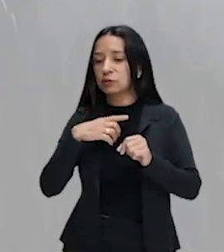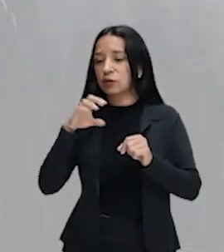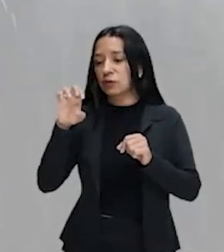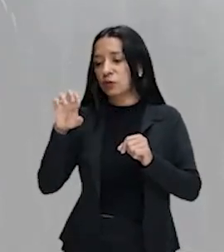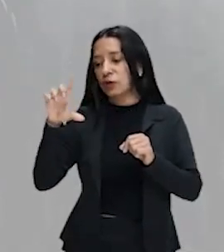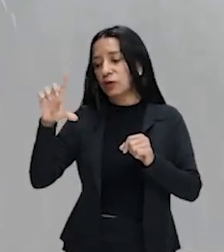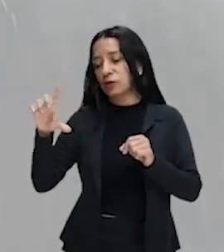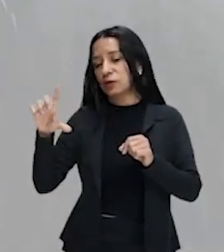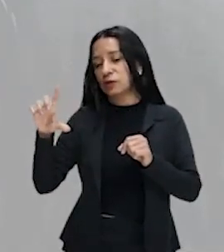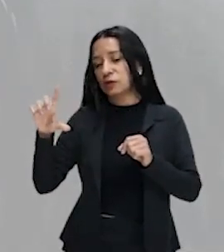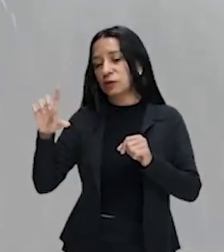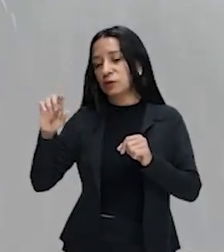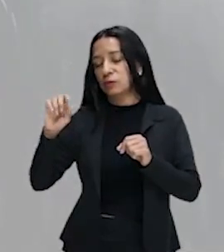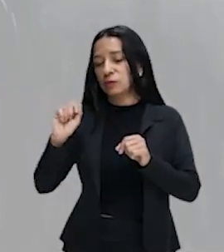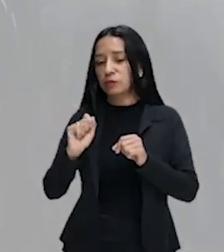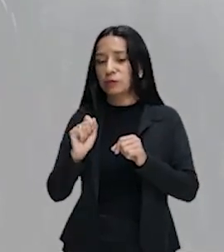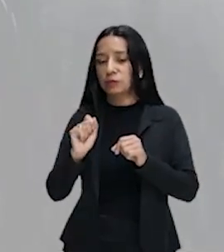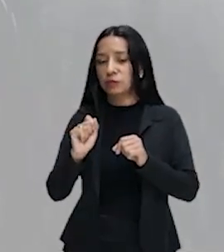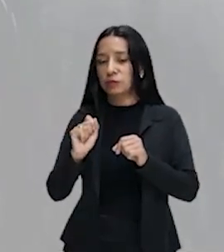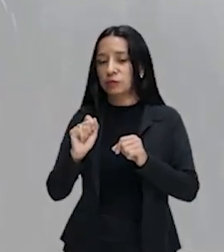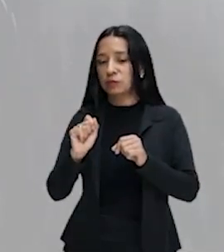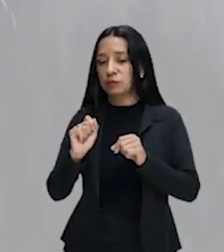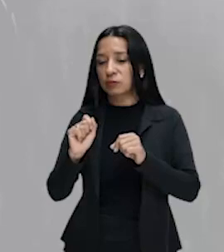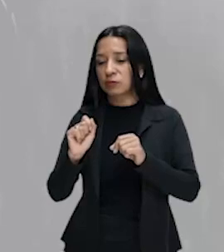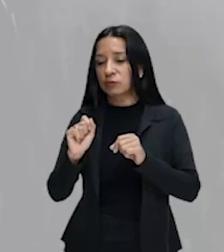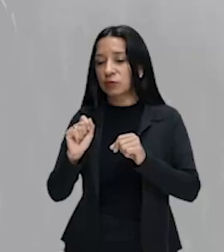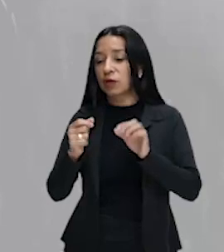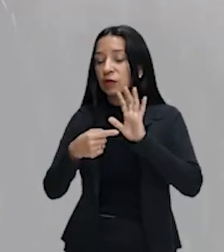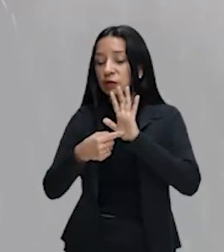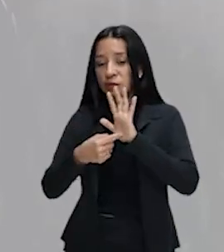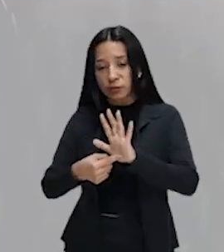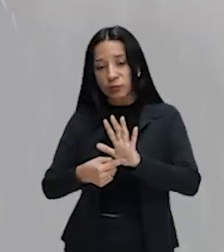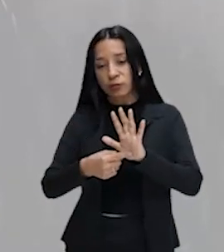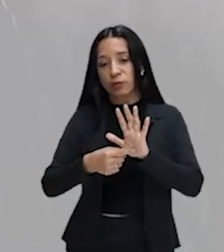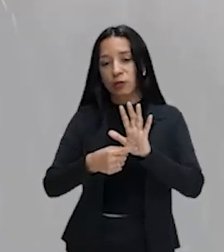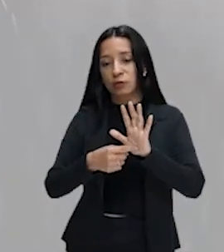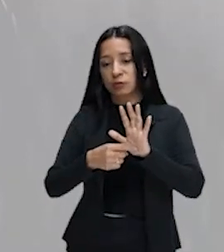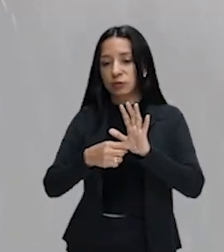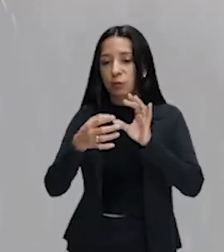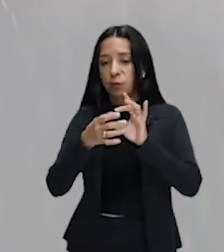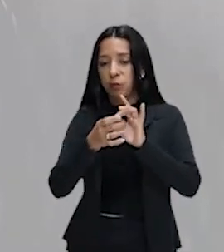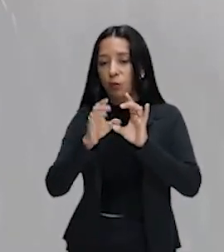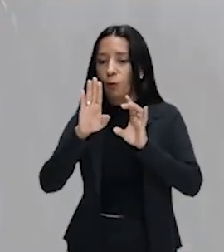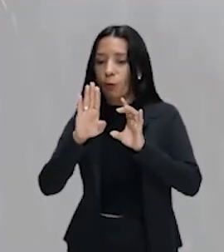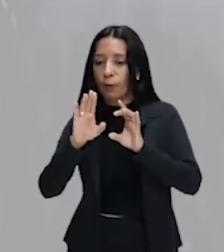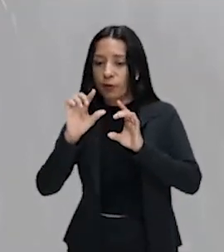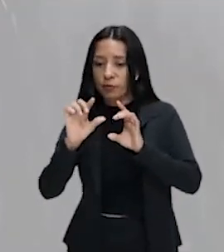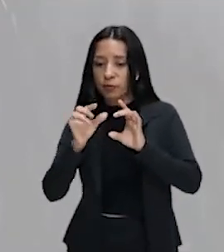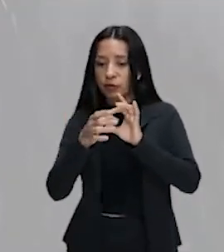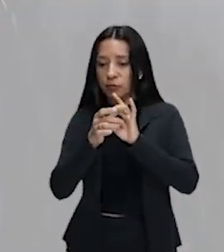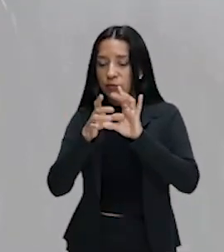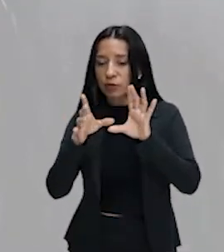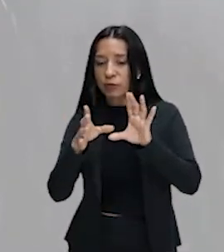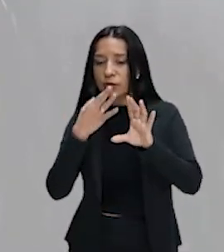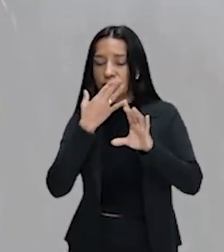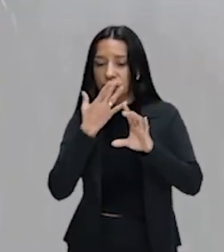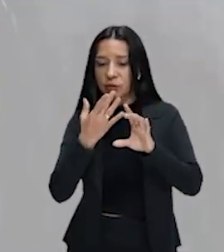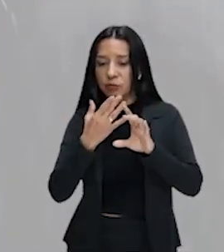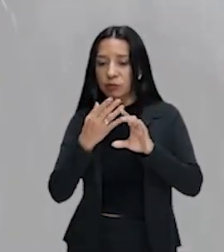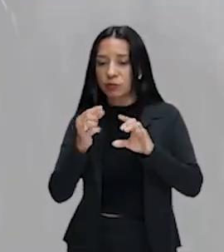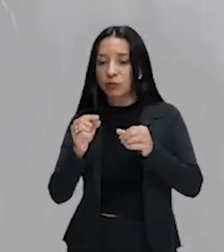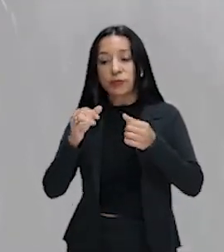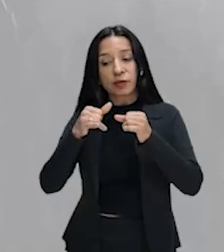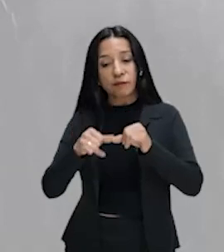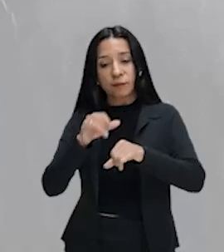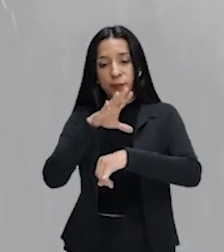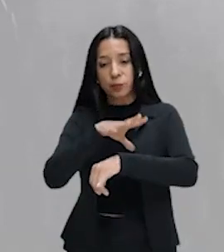sinaliza para que este Bzinho libere o pigmento e esse pigmento fique ali na pelagem do cão, ok?